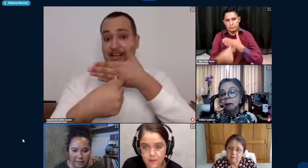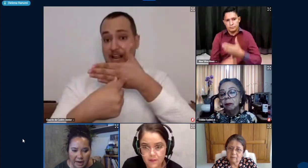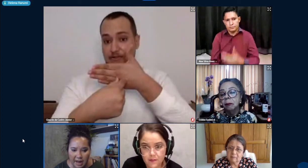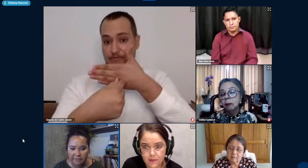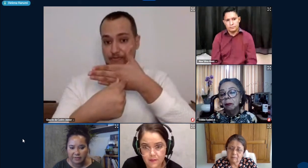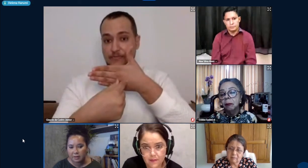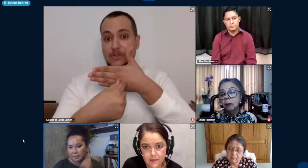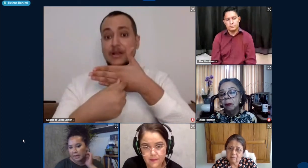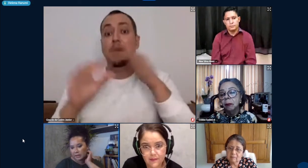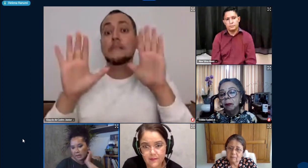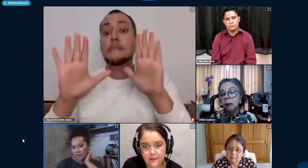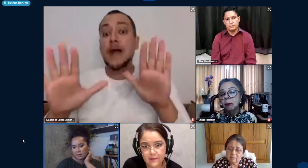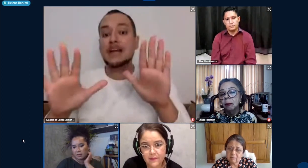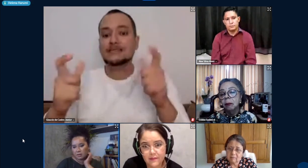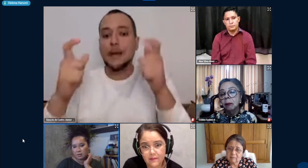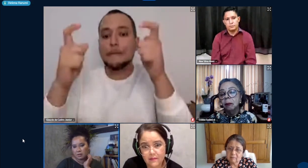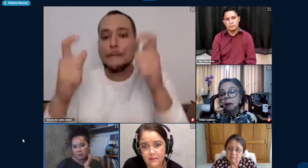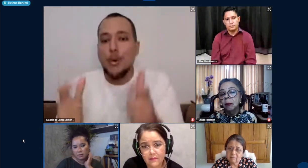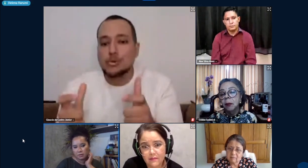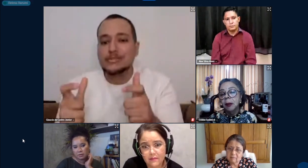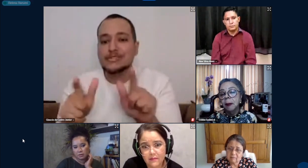Agora, o pendrive também, né?